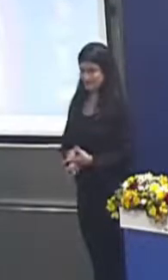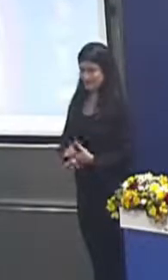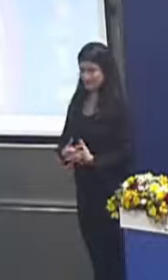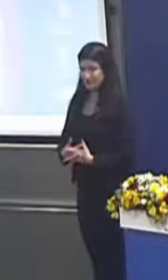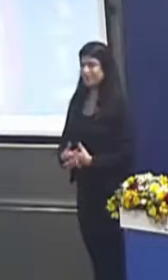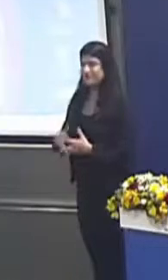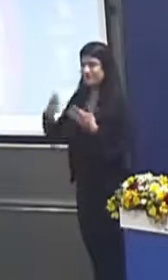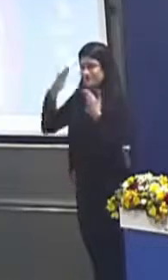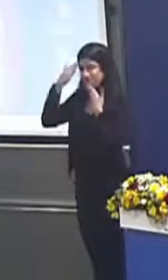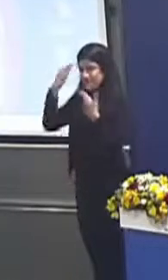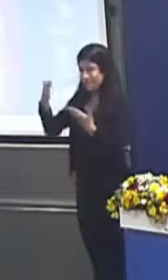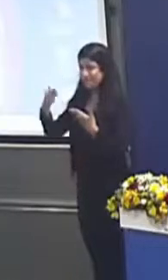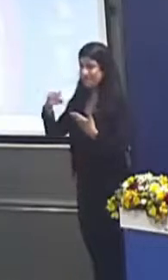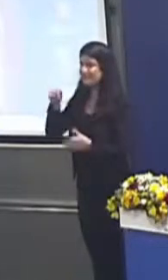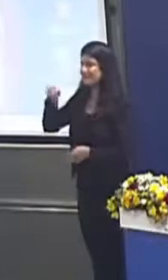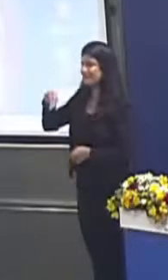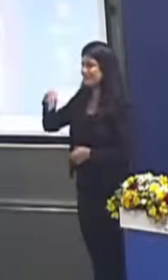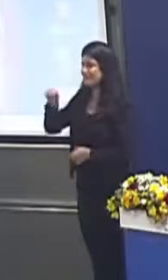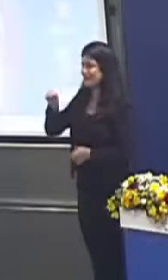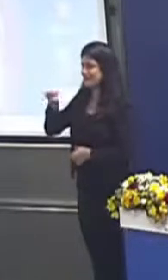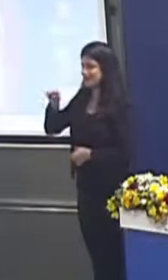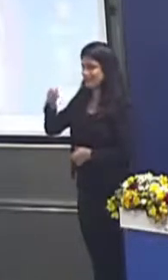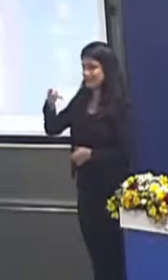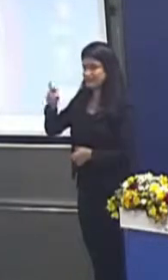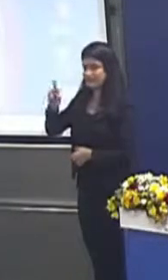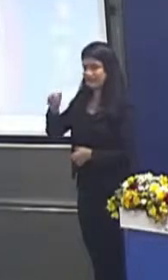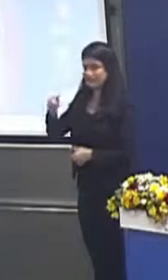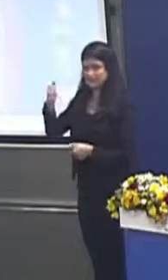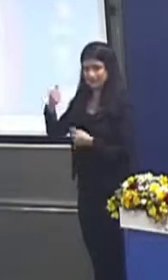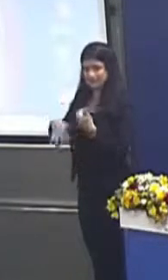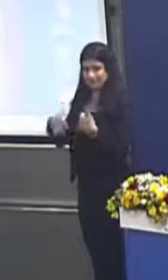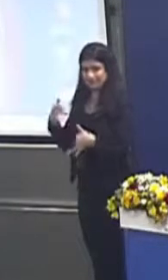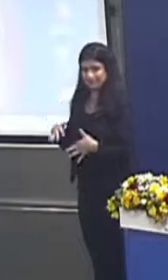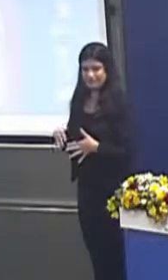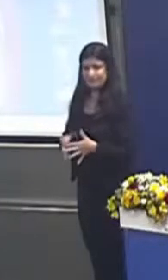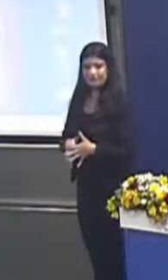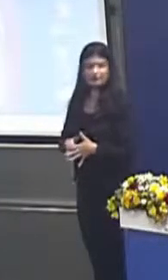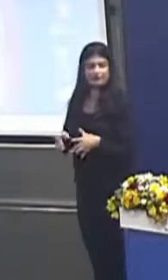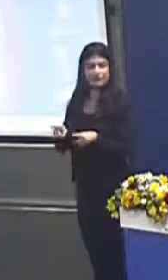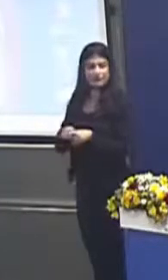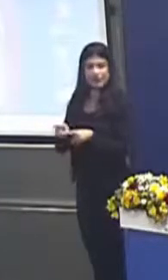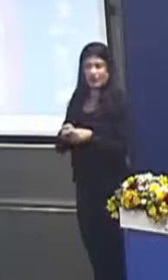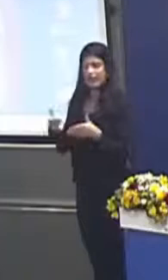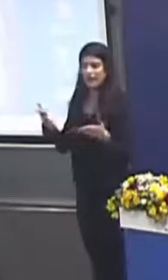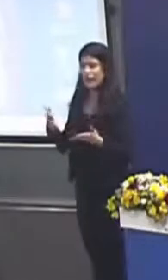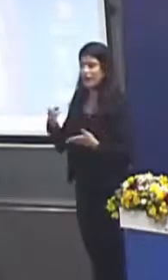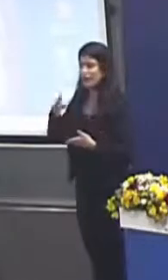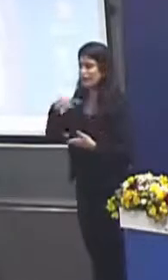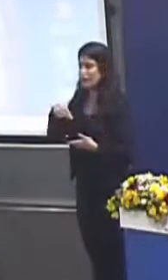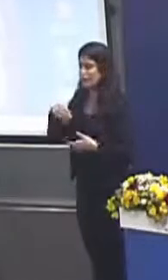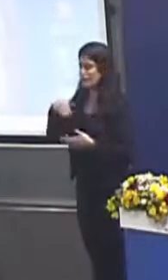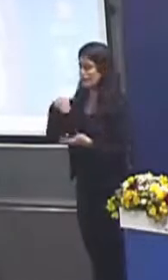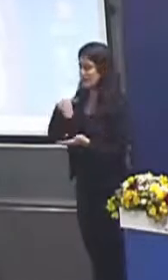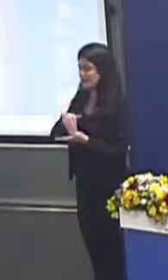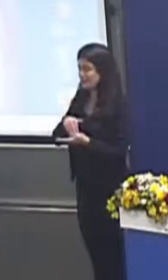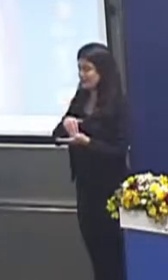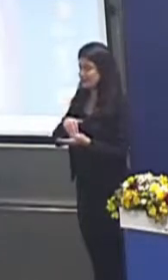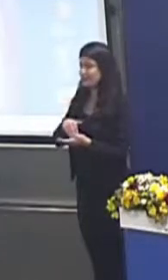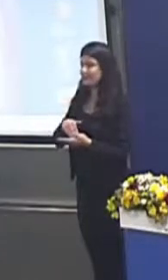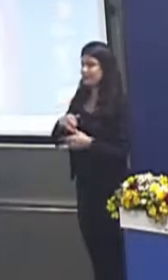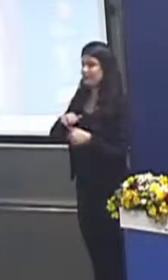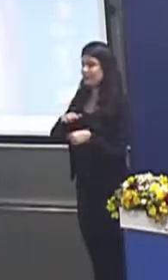Agradecemos as palavras da senhora Ana Sandra Fernandes. Senhoras e senhores, chegamos a um momento muito especial agora, que são